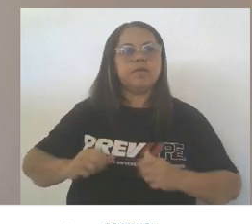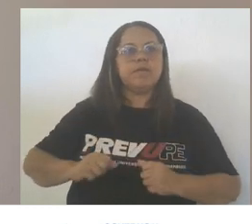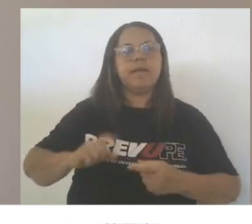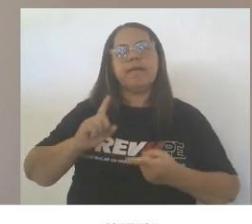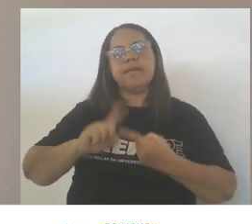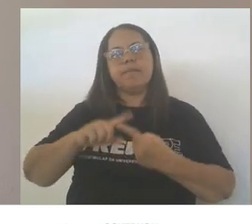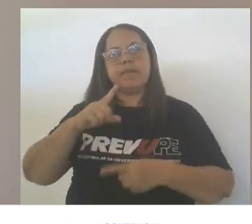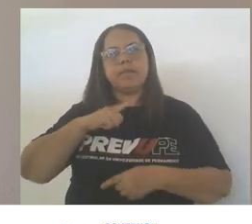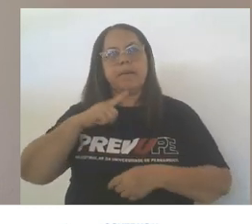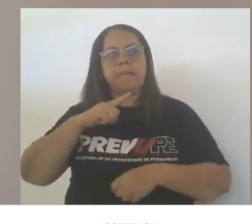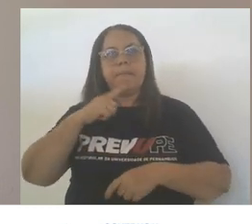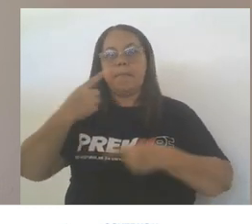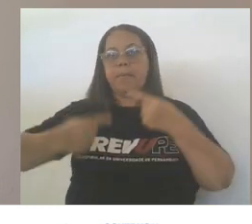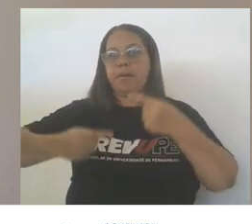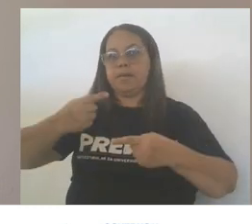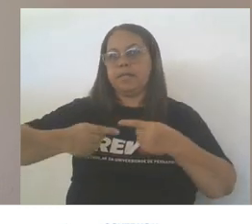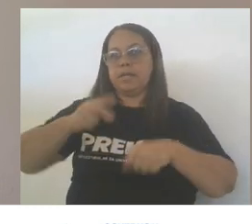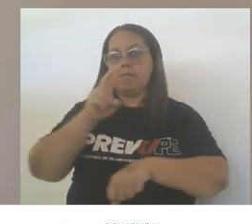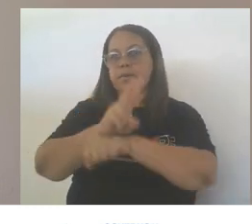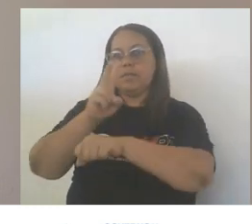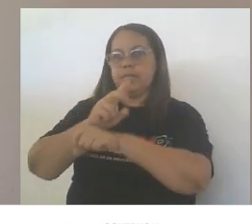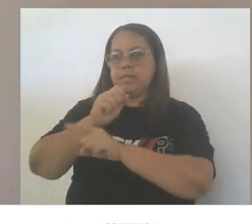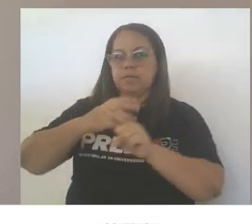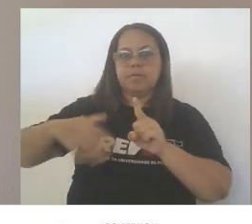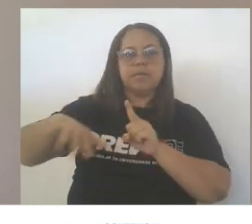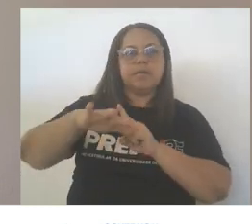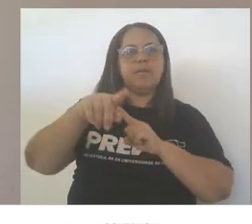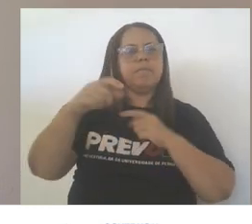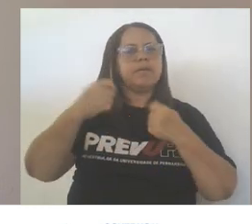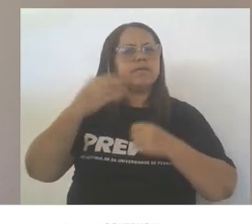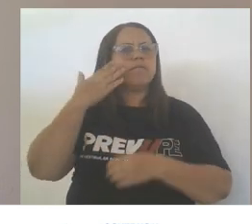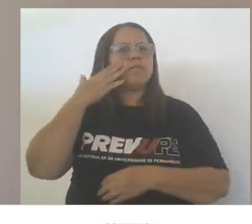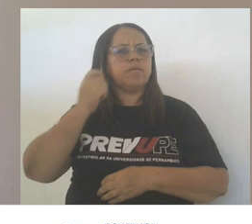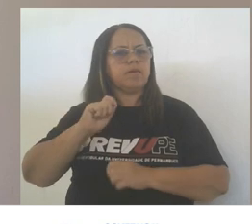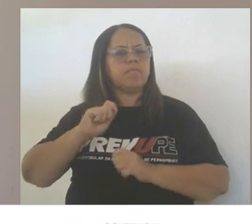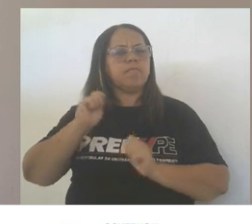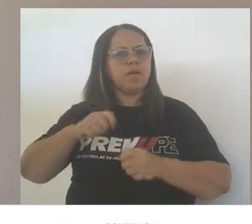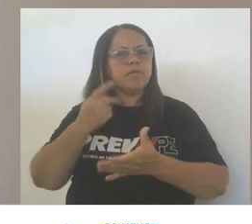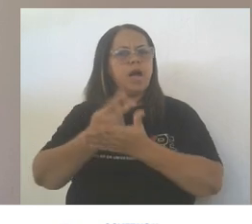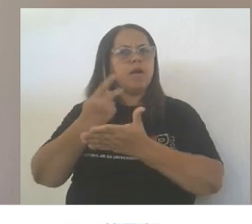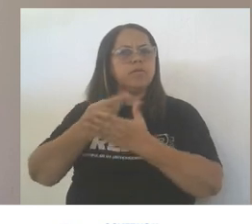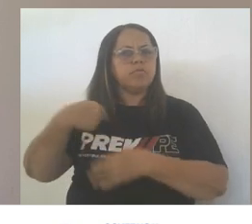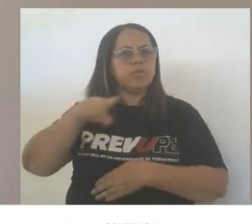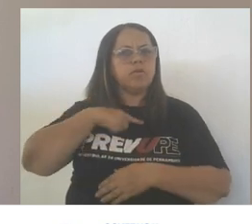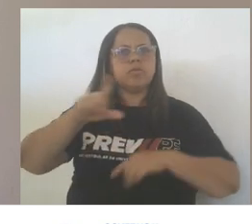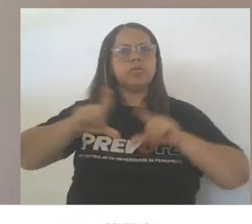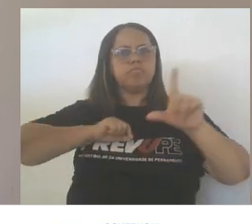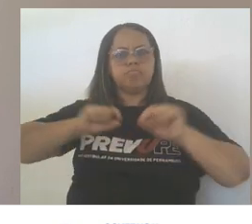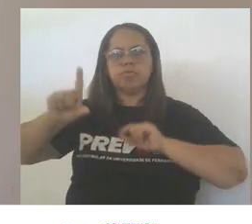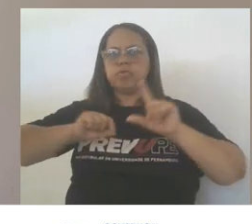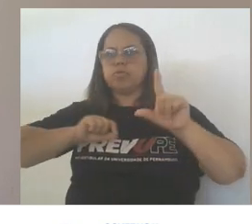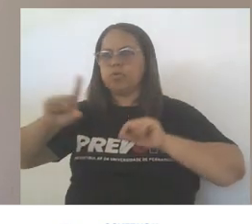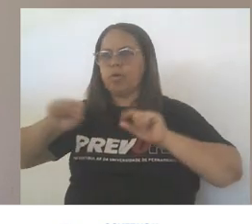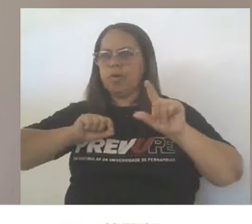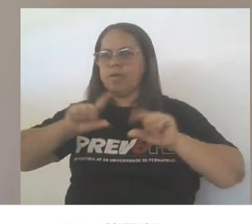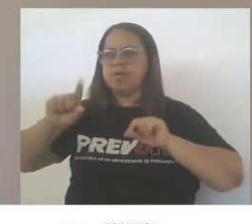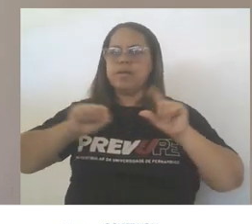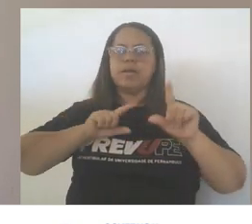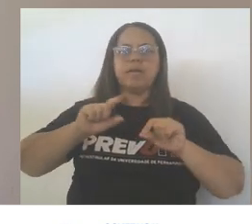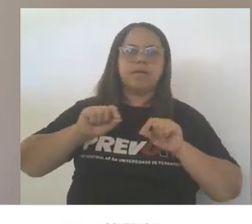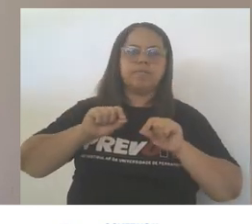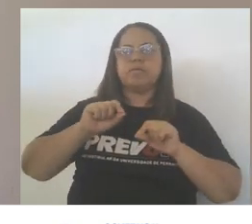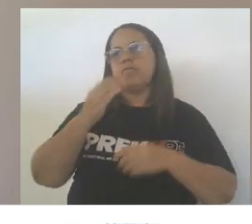proteção ambiental. Além disso, é importante estar ciente do impacto de que nossas escolhas de consumo,